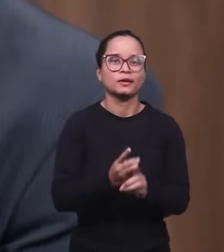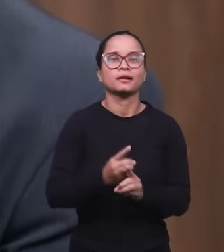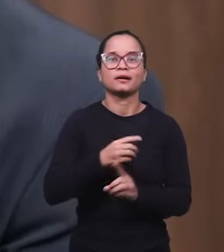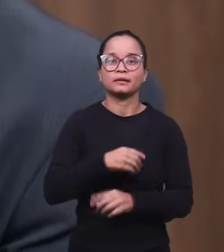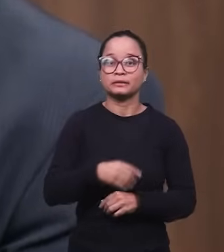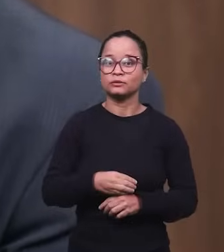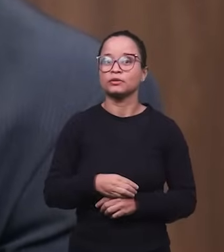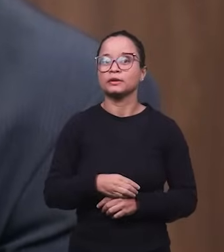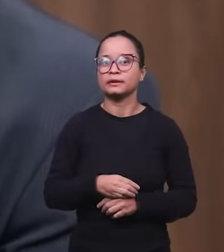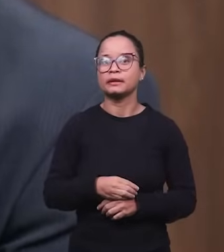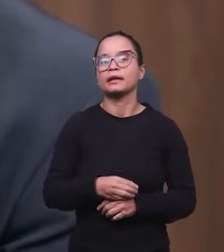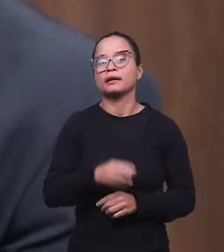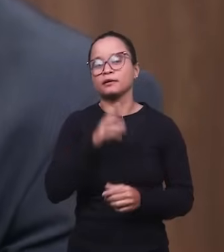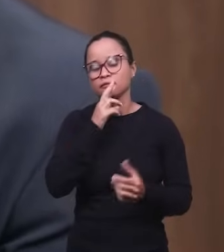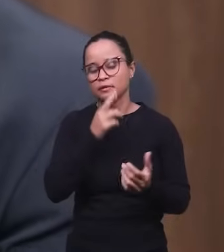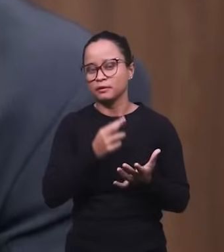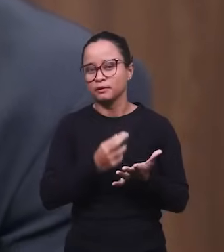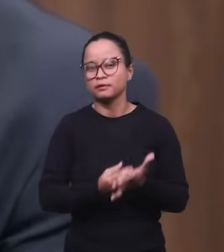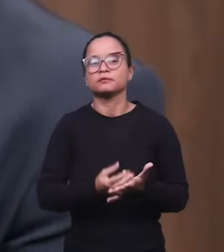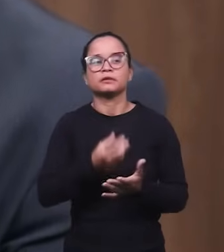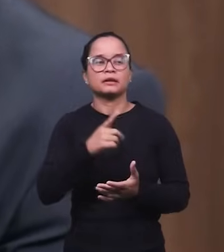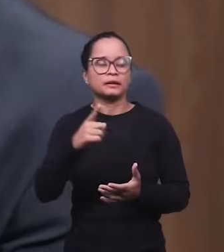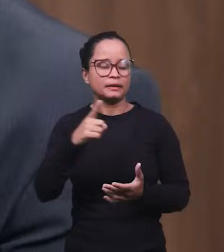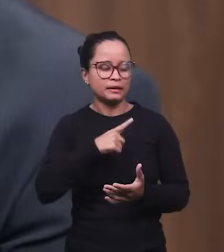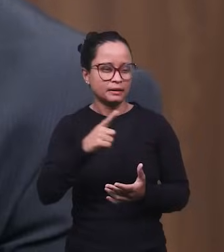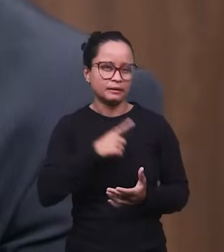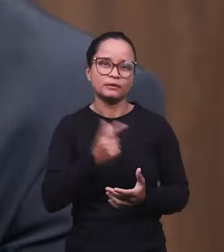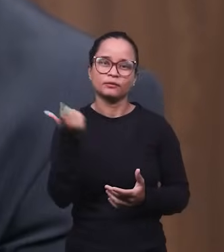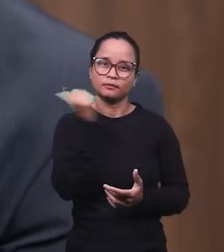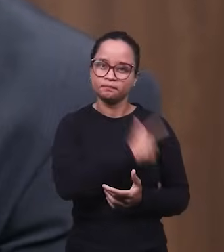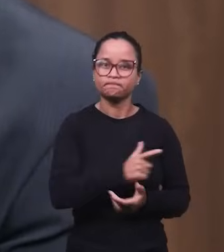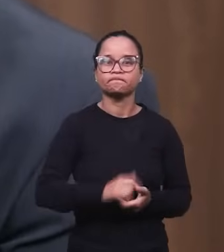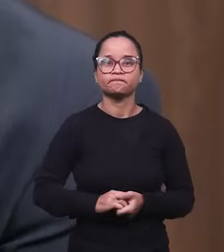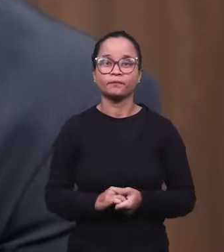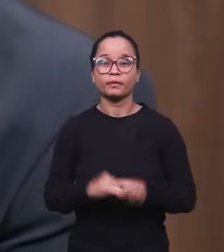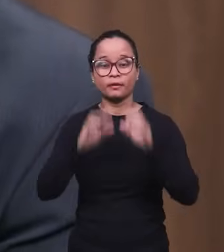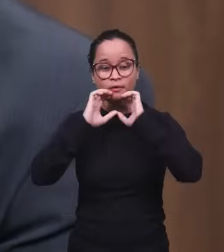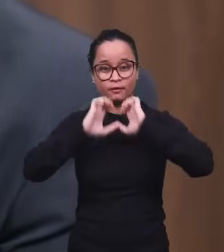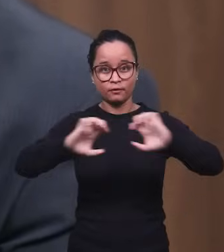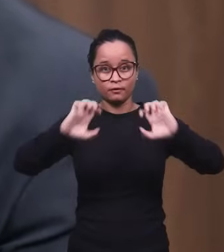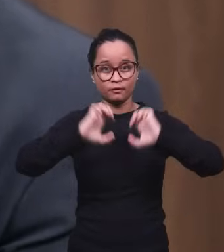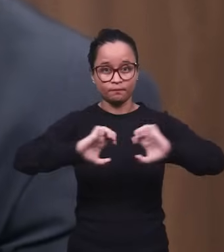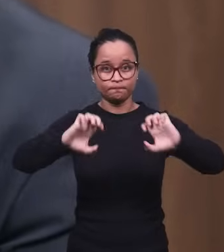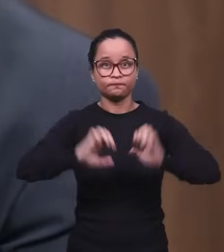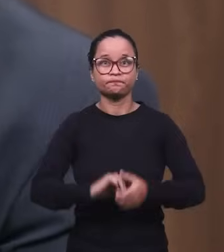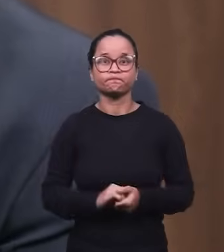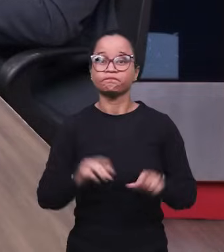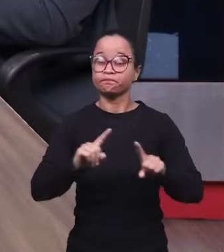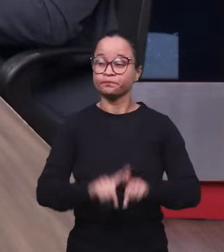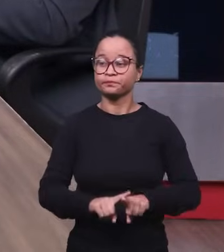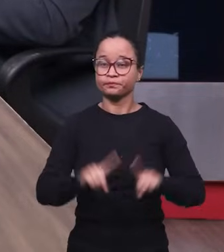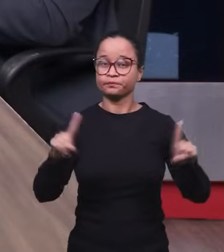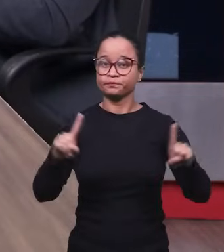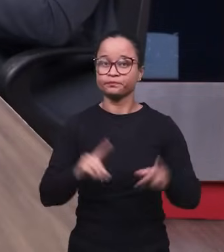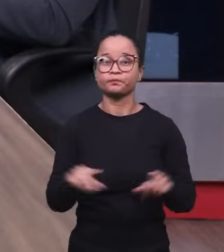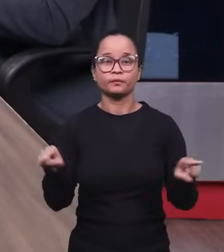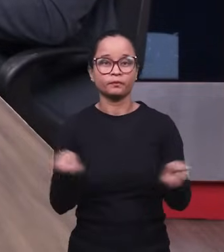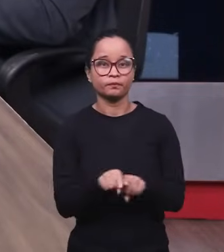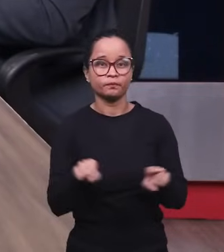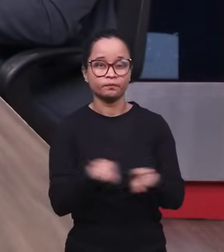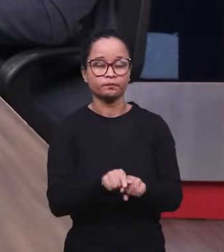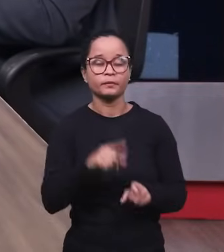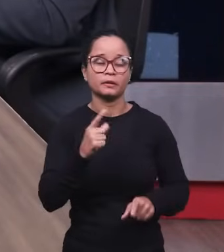Temos encontrado os recursos e temos obtido os frutos, né, os resultados dessa evangelização,